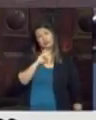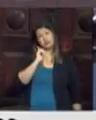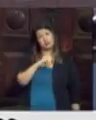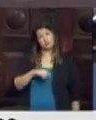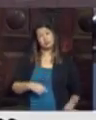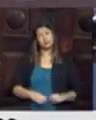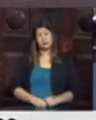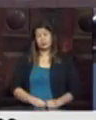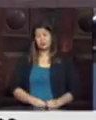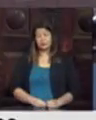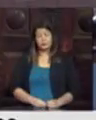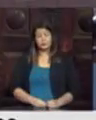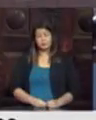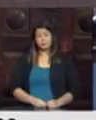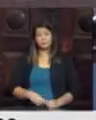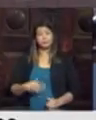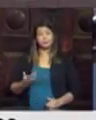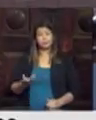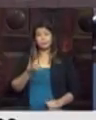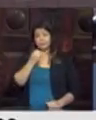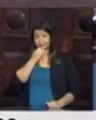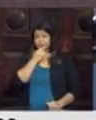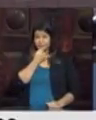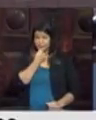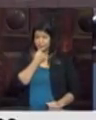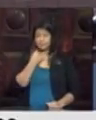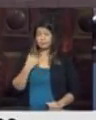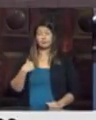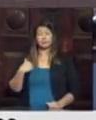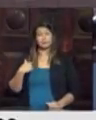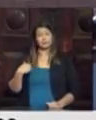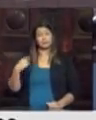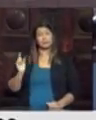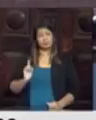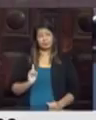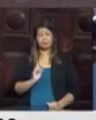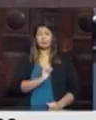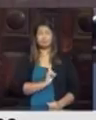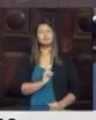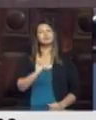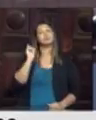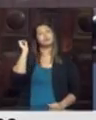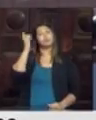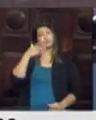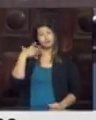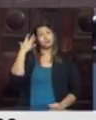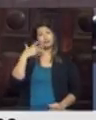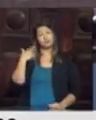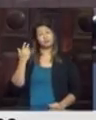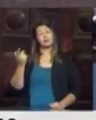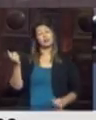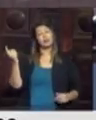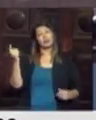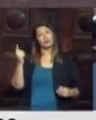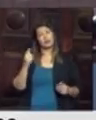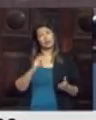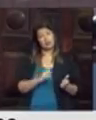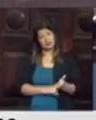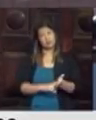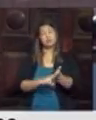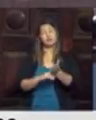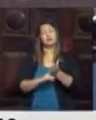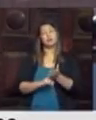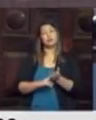com profunda tristeza que ocupo aqui hoje a tribuna para registrar a